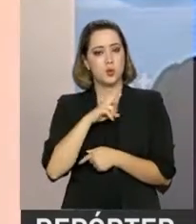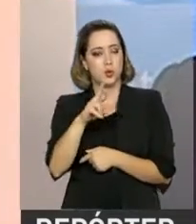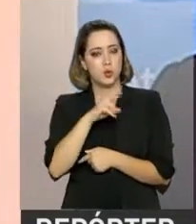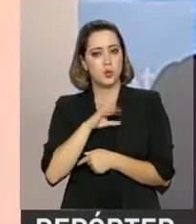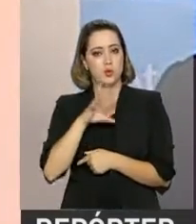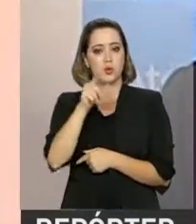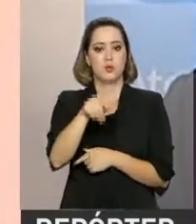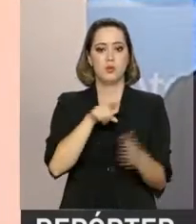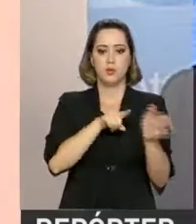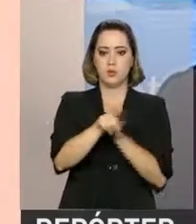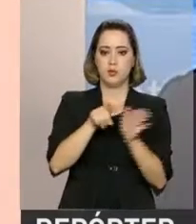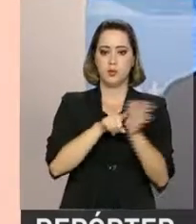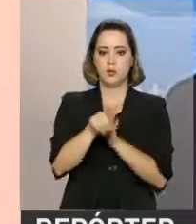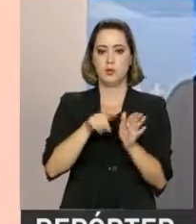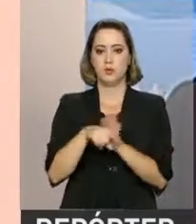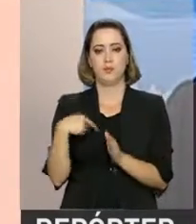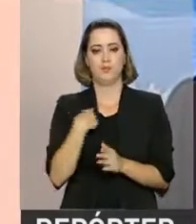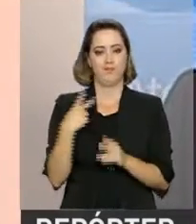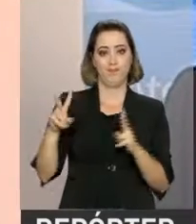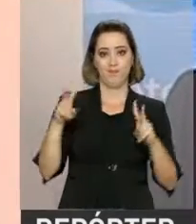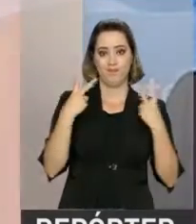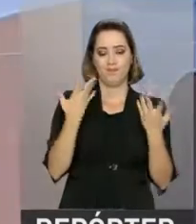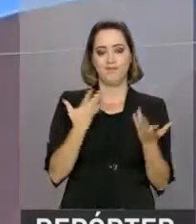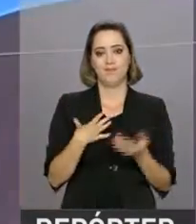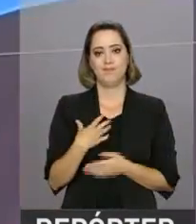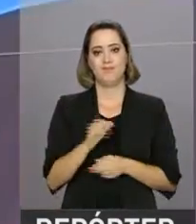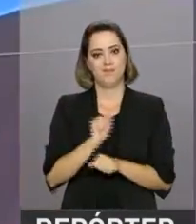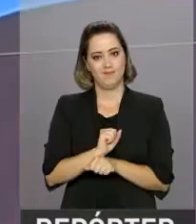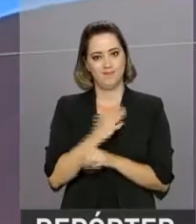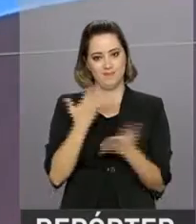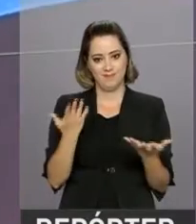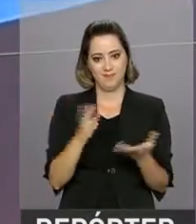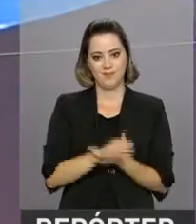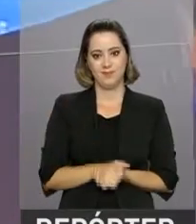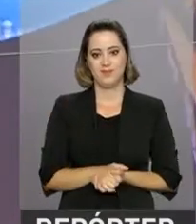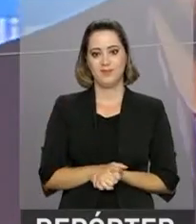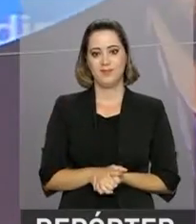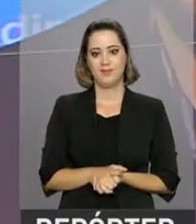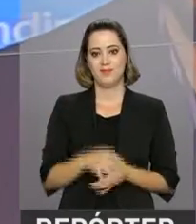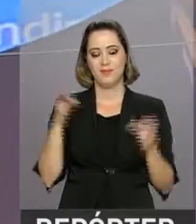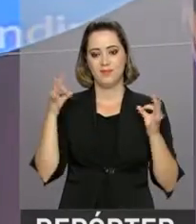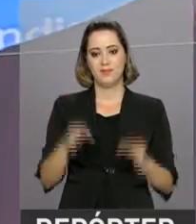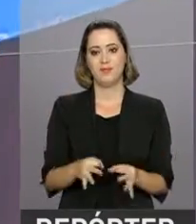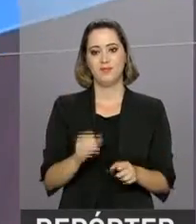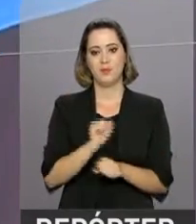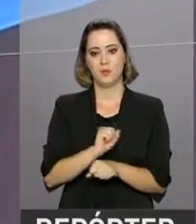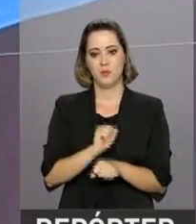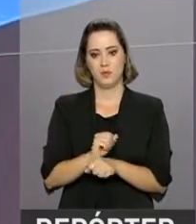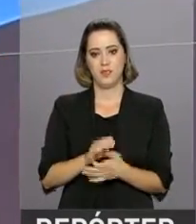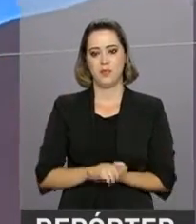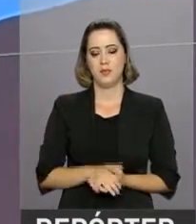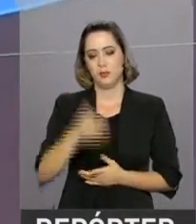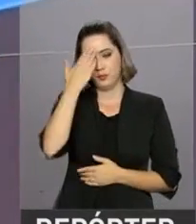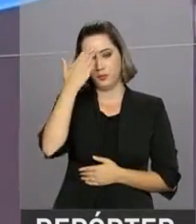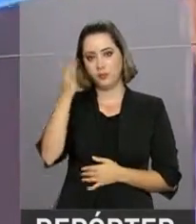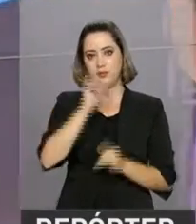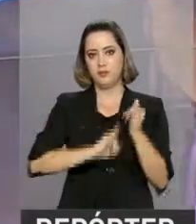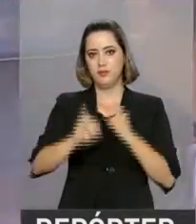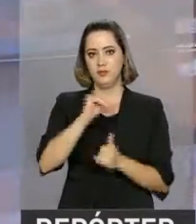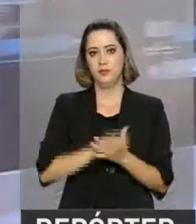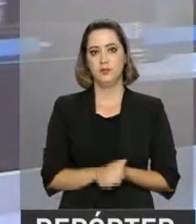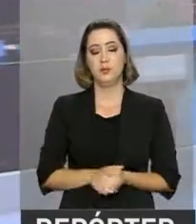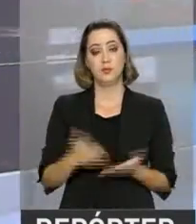essas perguntas dos nossos telespectadores. Aguardando, Roberto. Com você. Tá certo. A gente fica aguardando então, Calil. Obrigado pelas